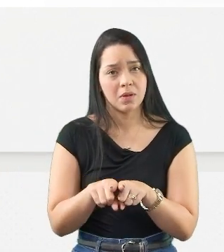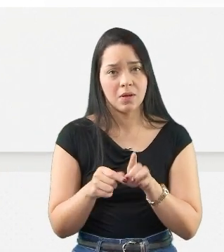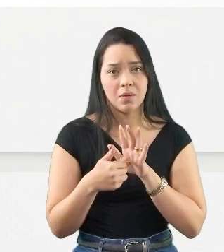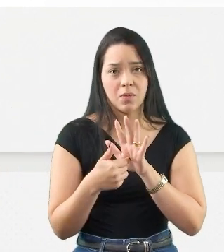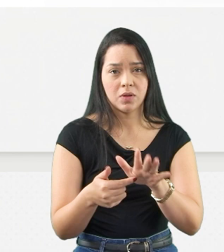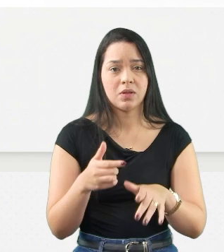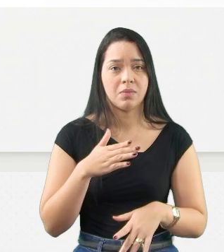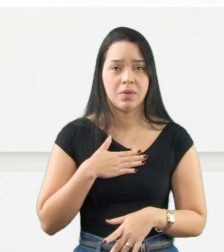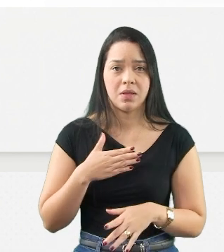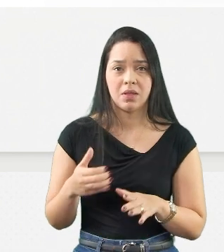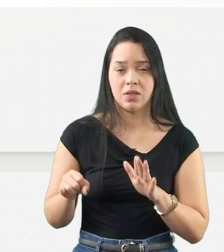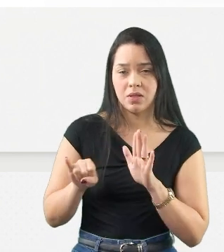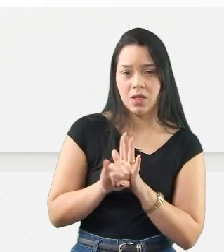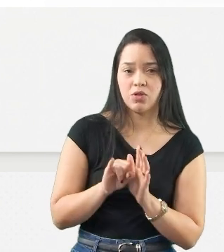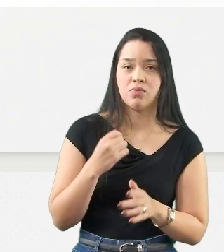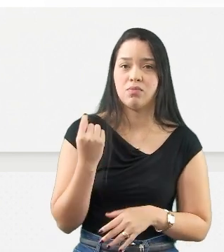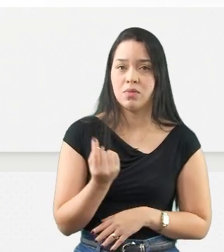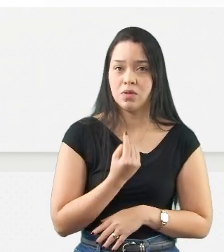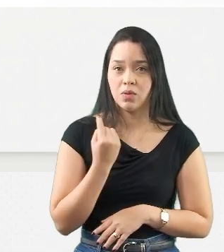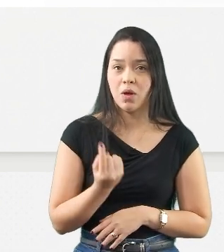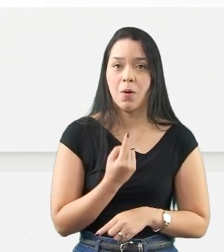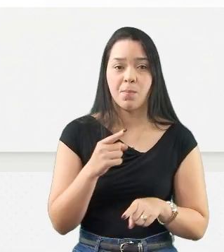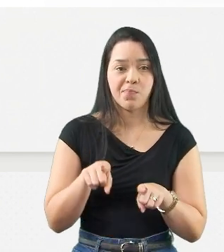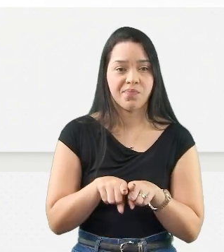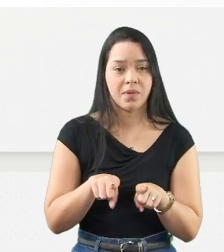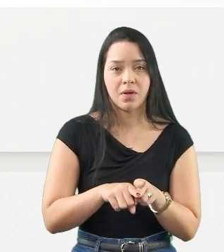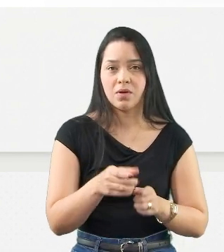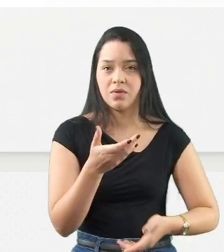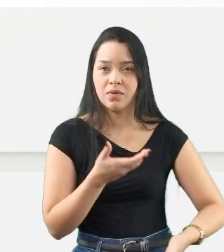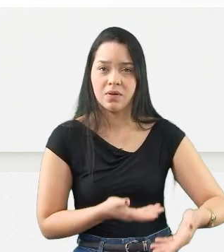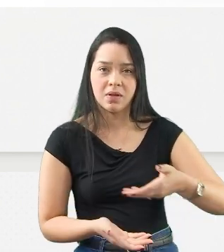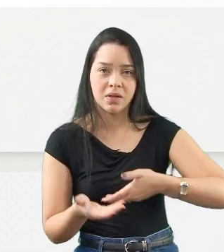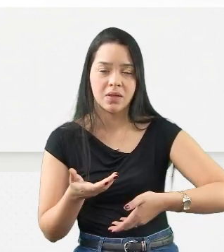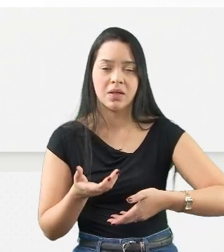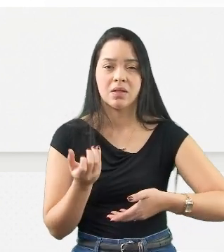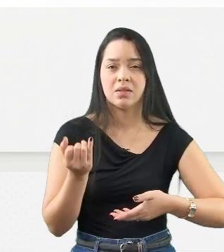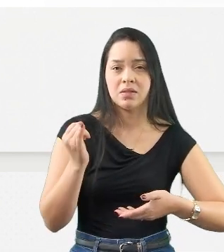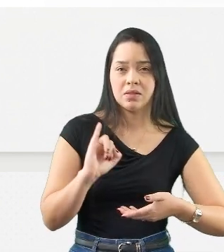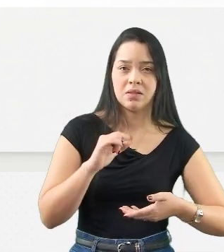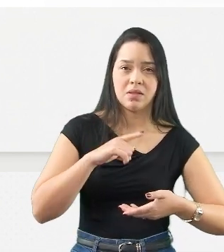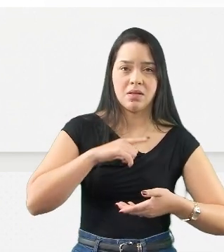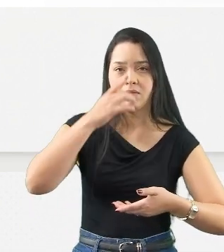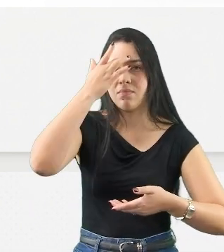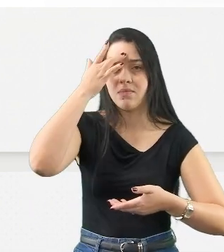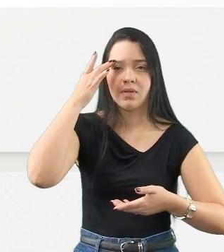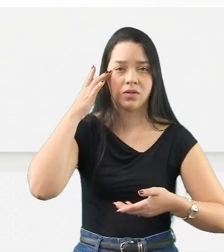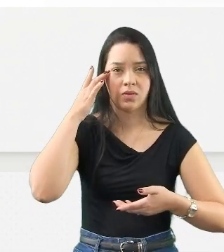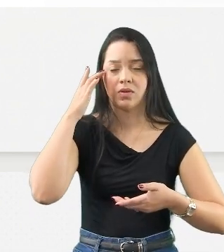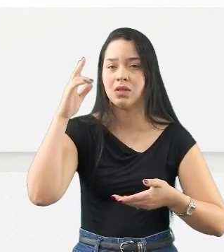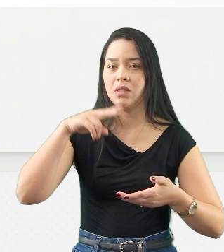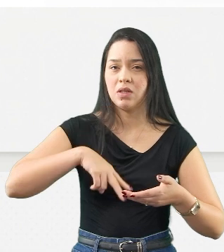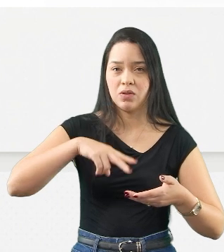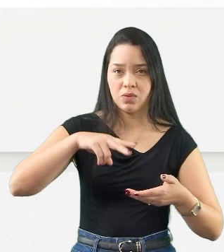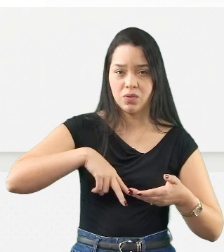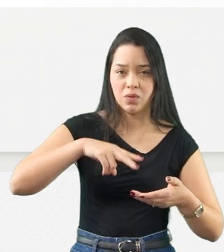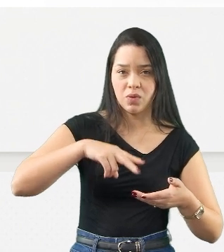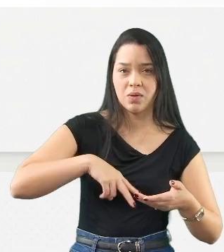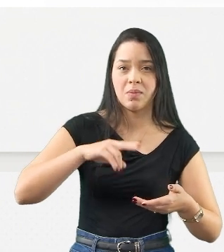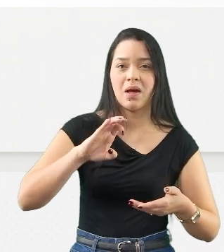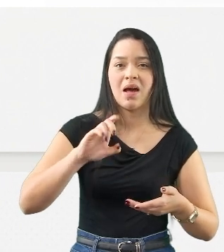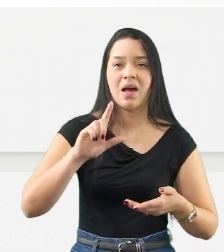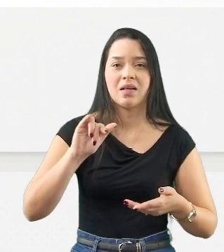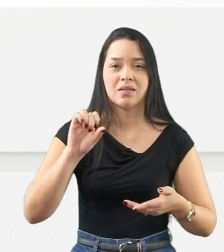minha identidade pessoal, né? Às vezes a convivência, se eu convivo com pessoas que tendem a fazer mais leitura de obras mais